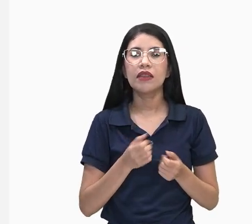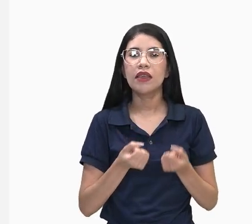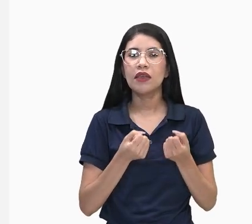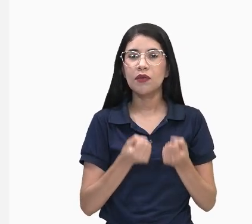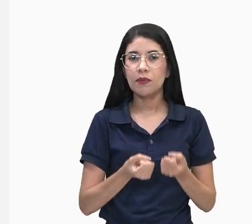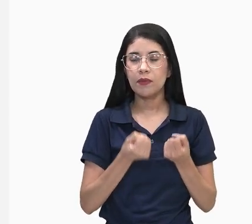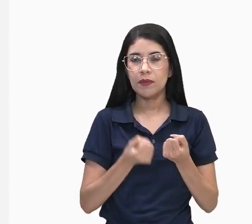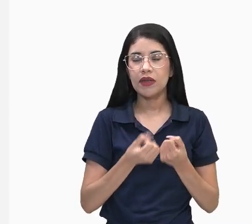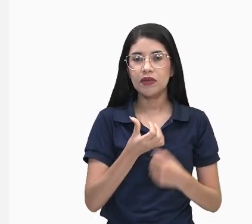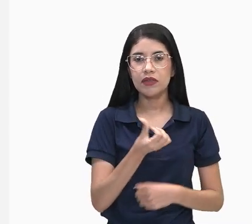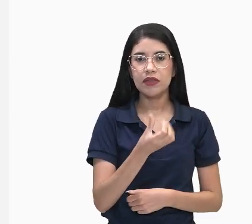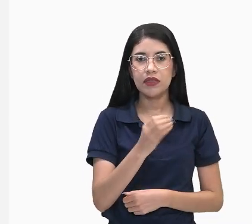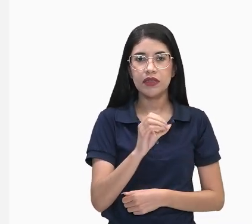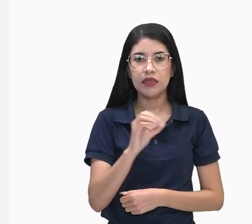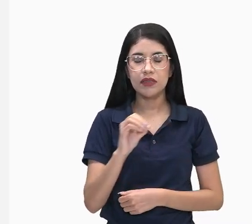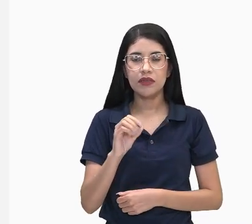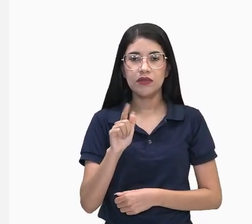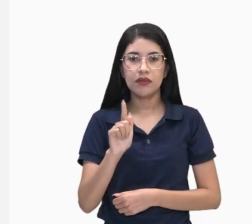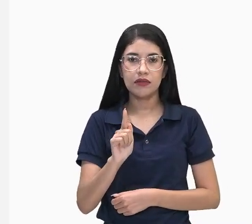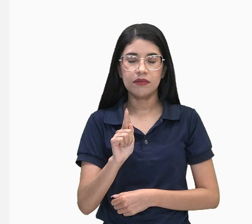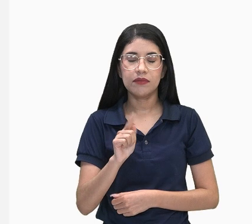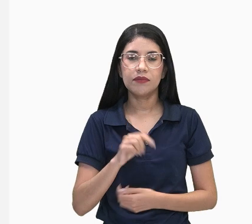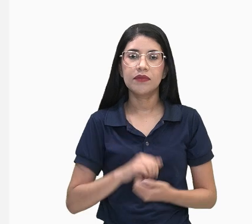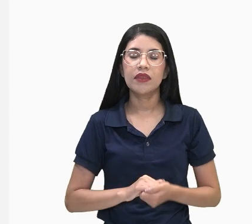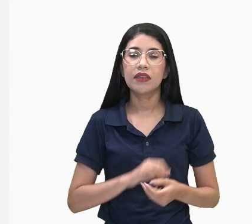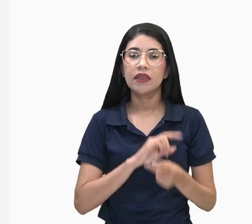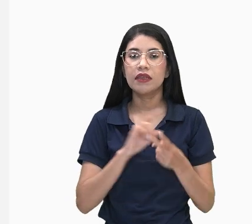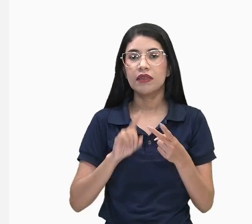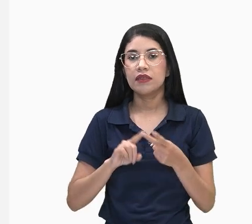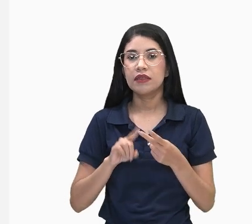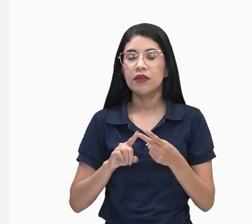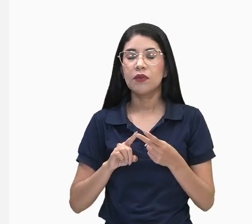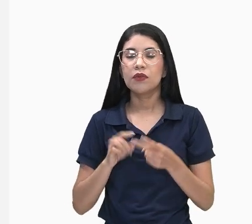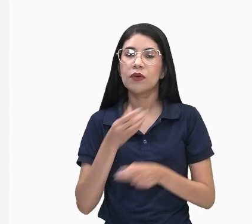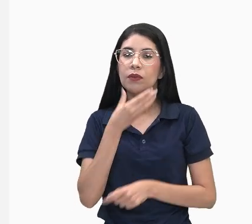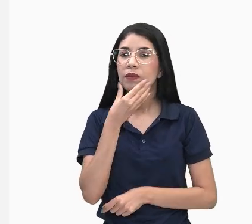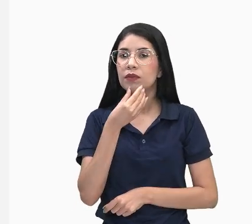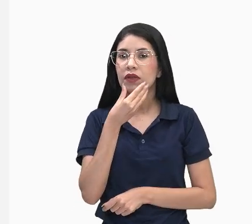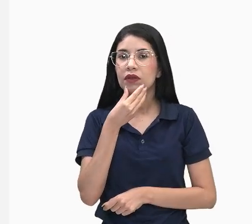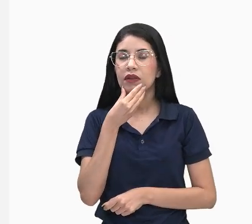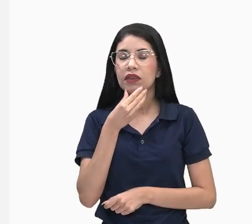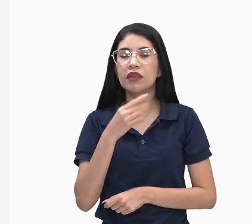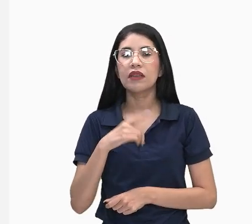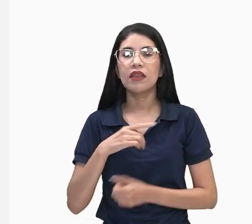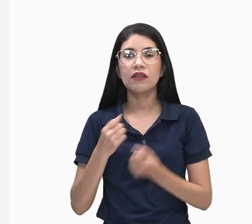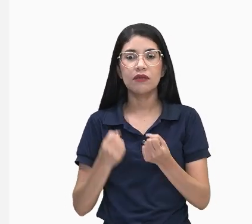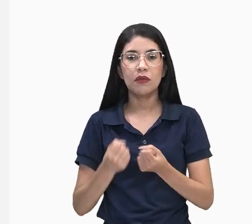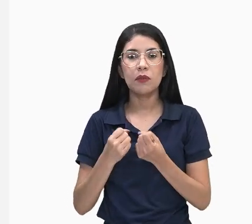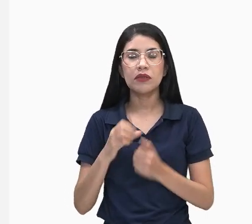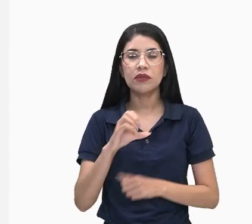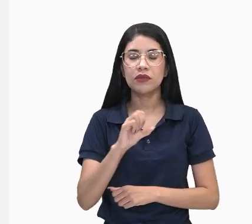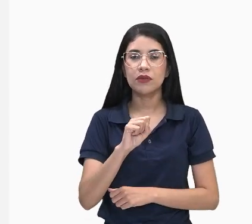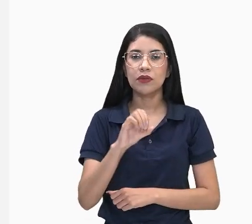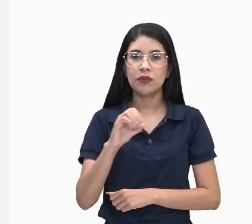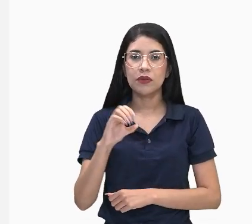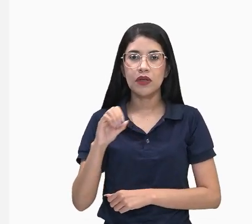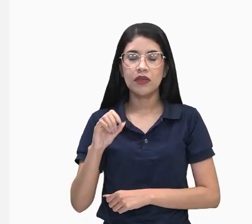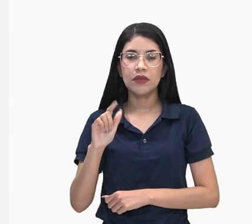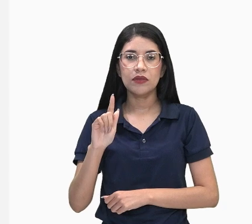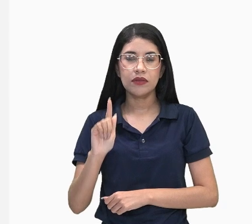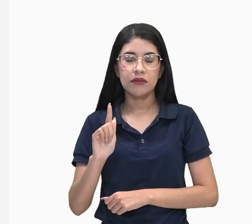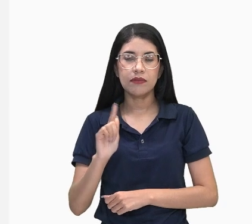até 600 gramas de peso, e a categoria masculina, onde esse dardo vai ter 800 gramas de